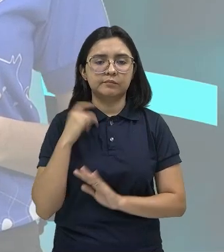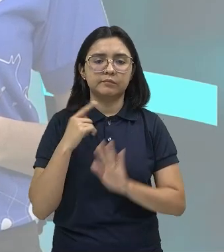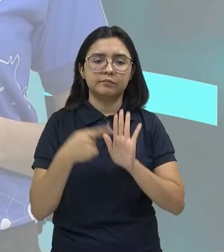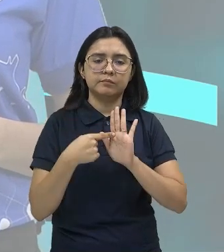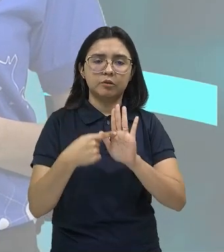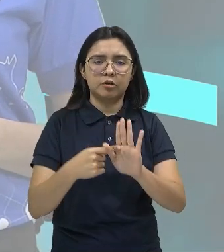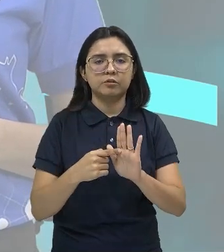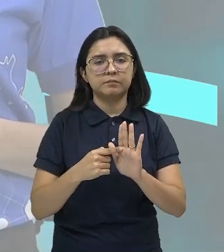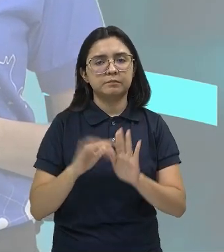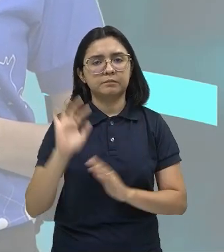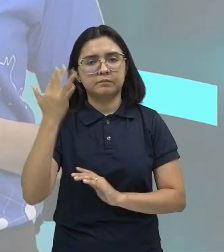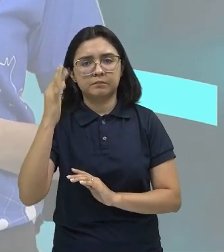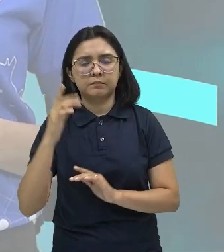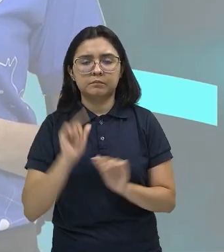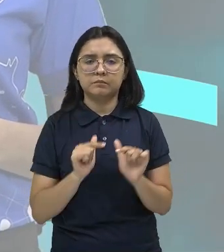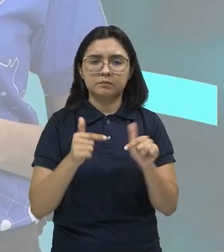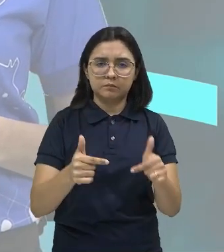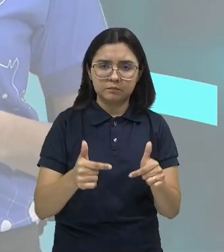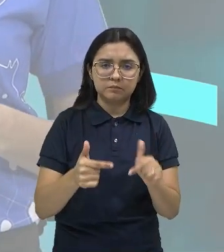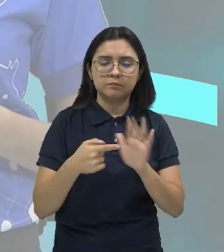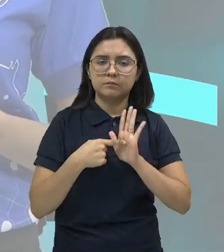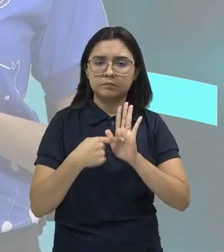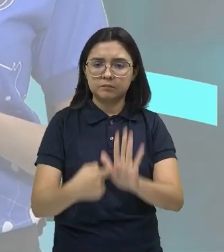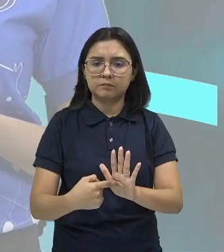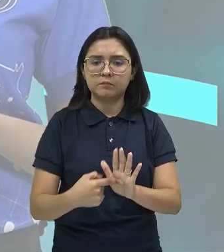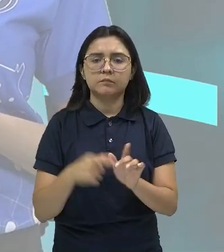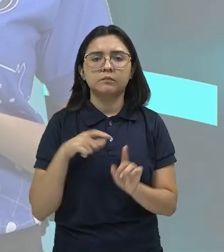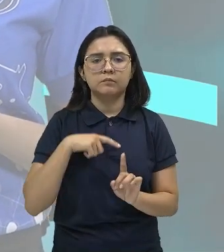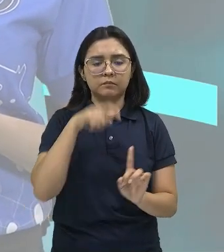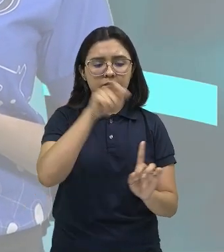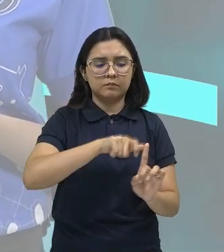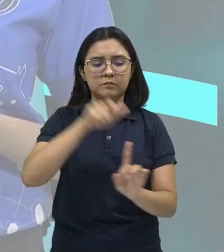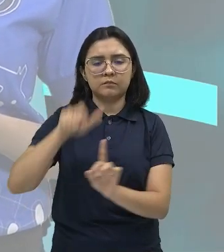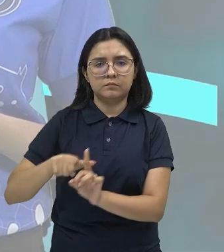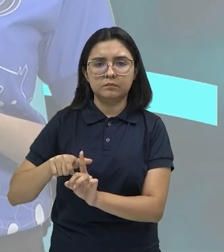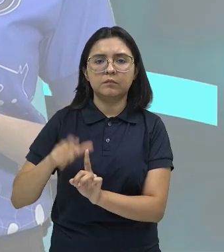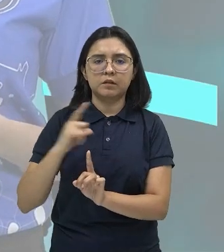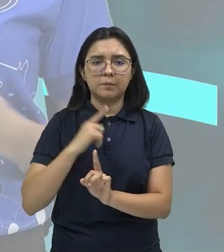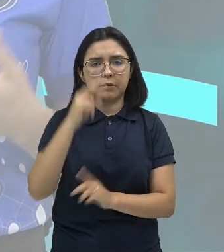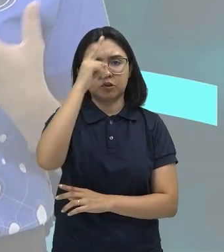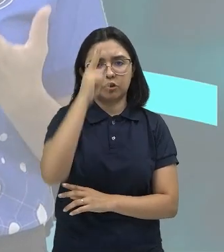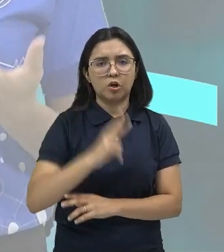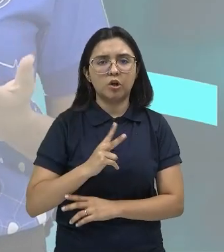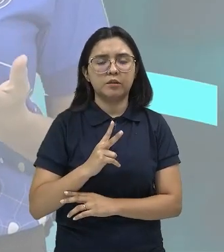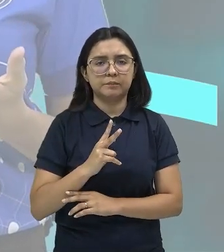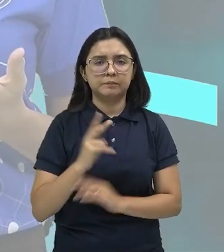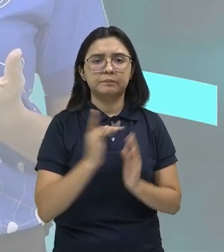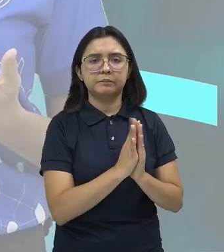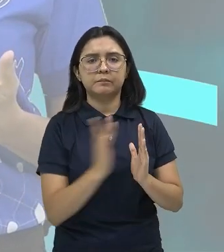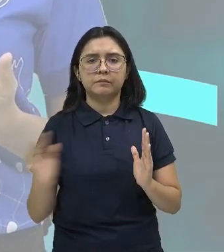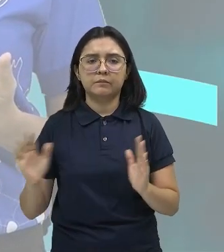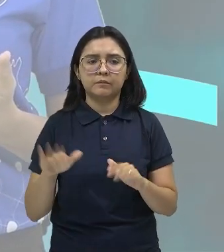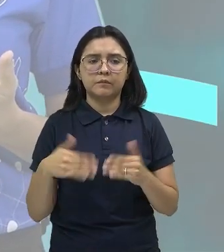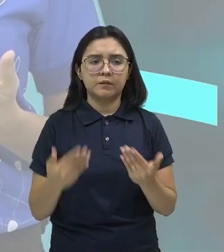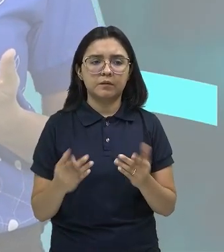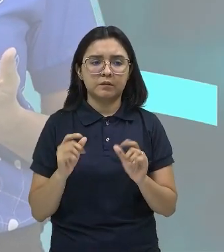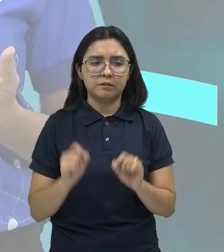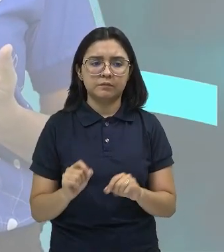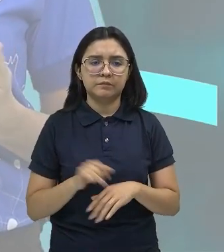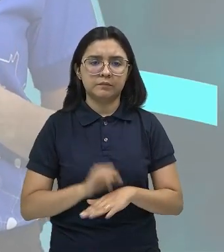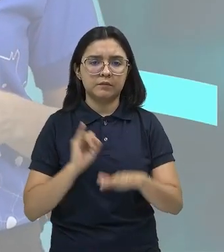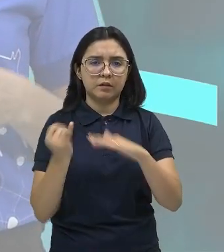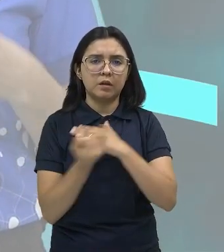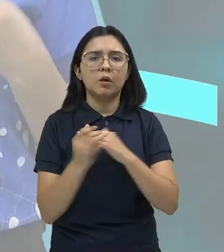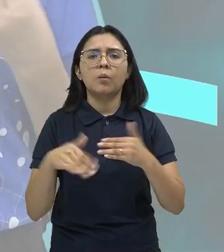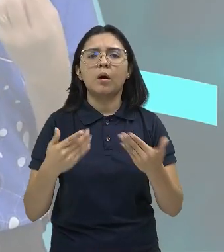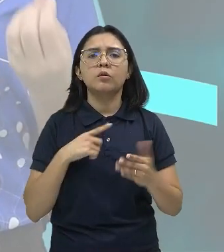de eventos ou ações, geralmente com personagens em um enredo. Que tipo de texto é esse que você já sabe, não